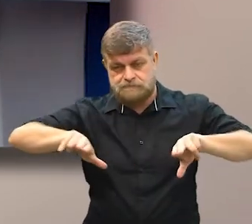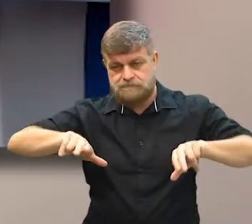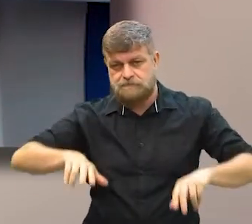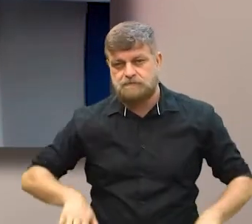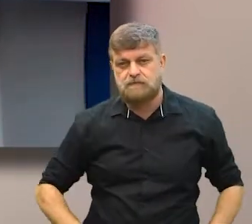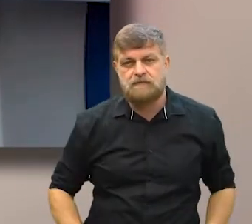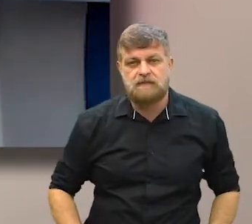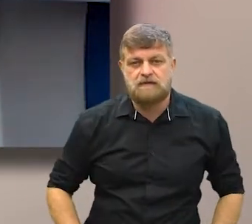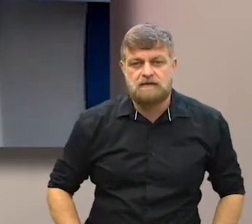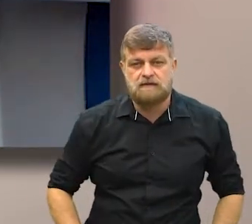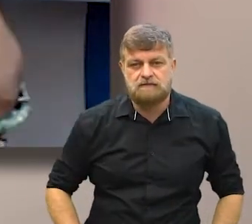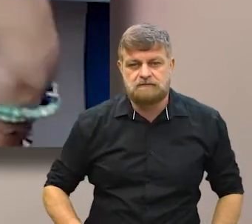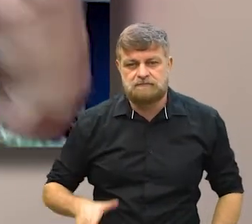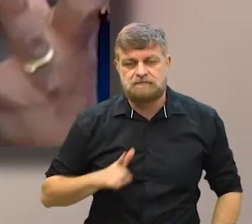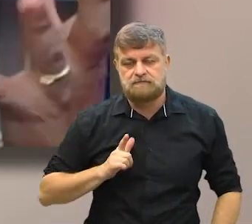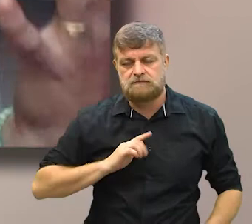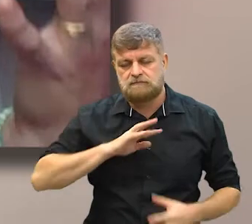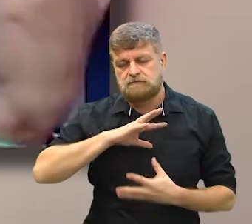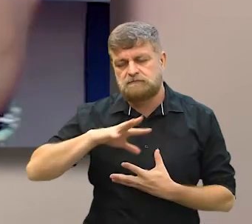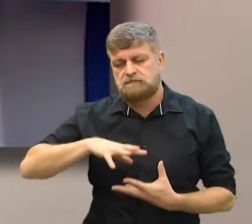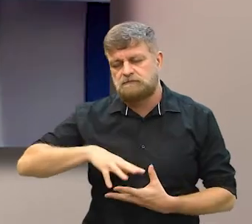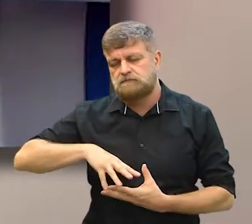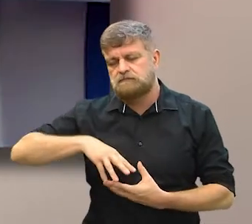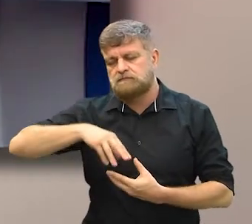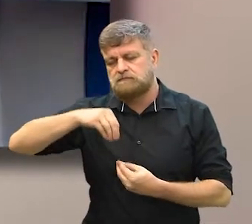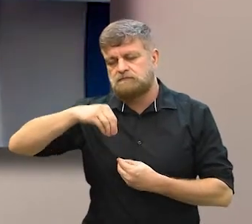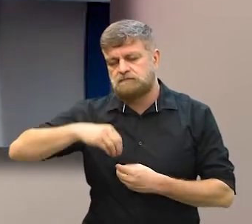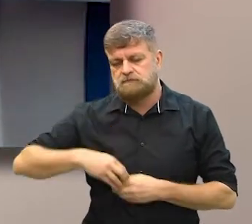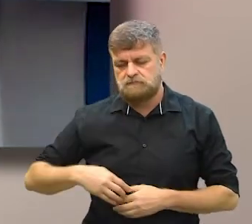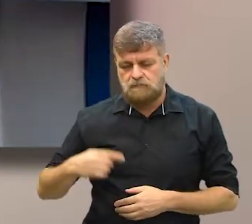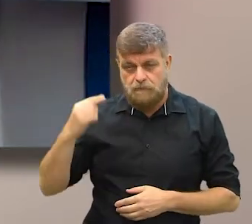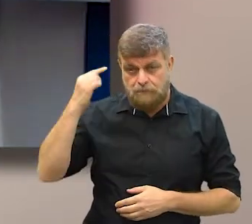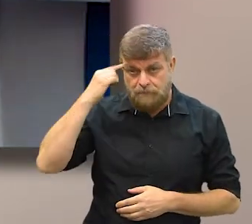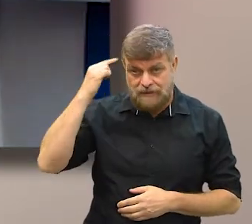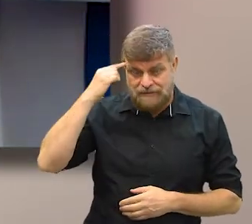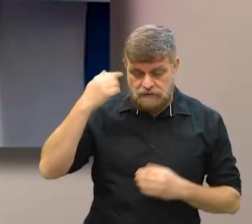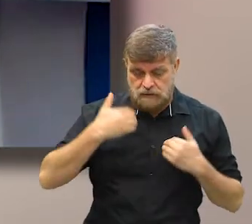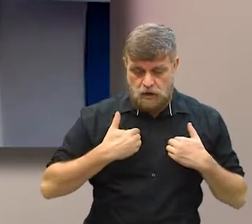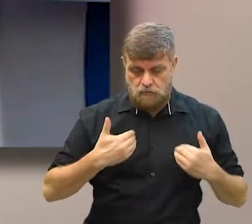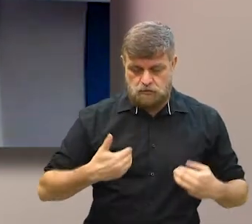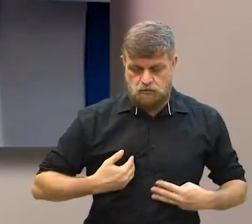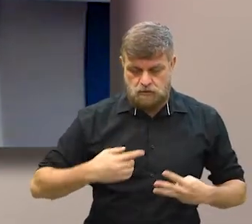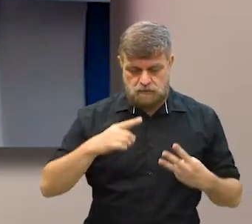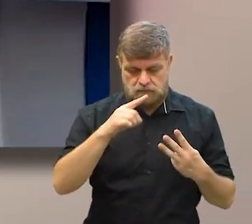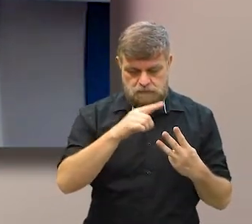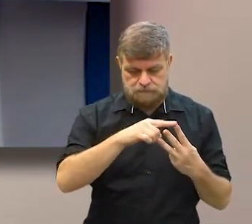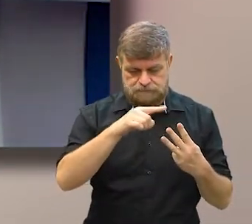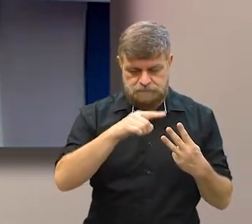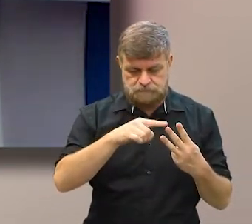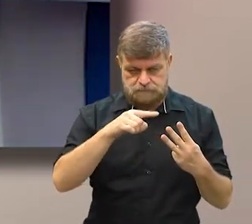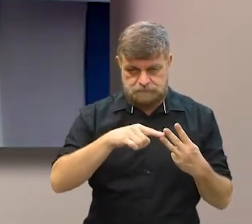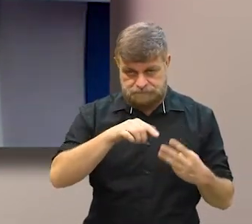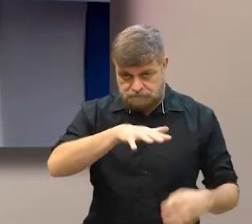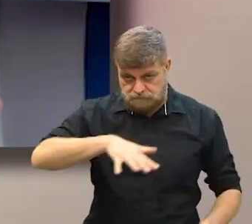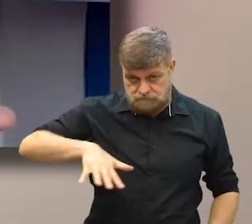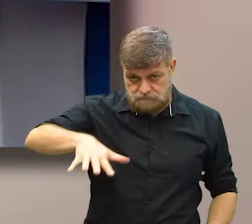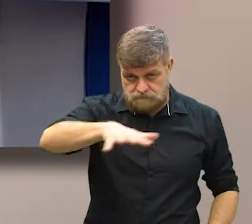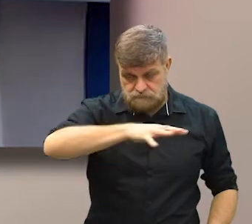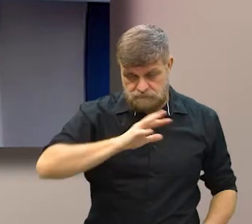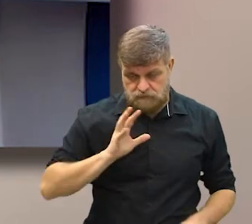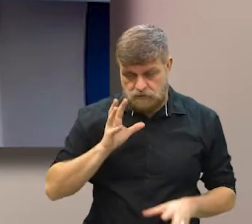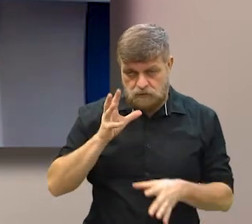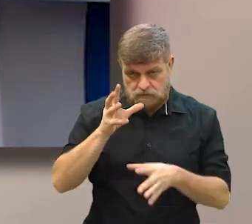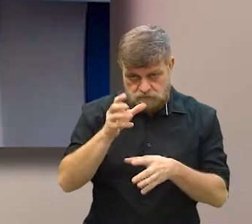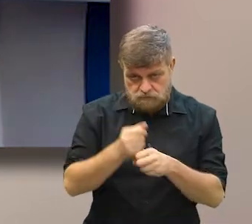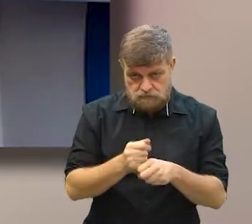campo mais espiritual, como mental, como no físico. Então, atuando em todas as áreas,